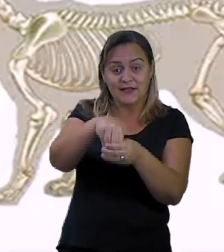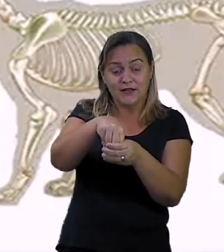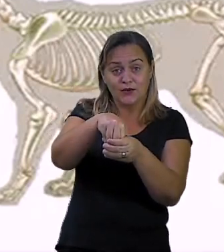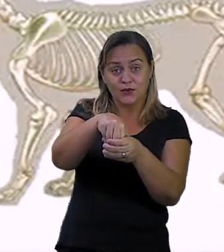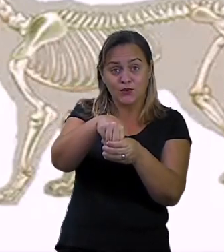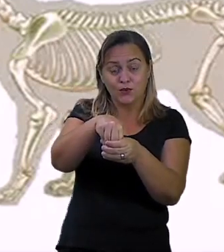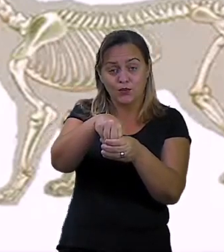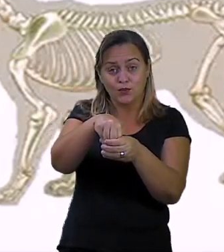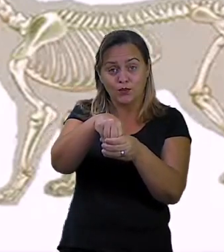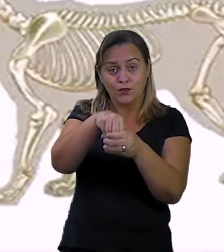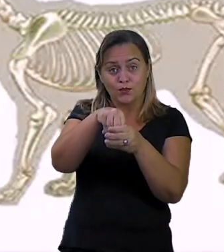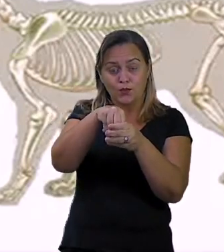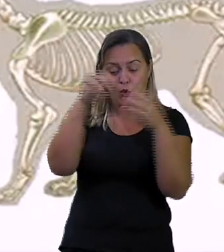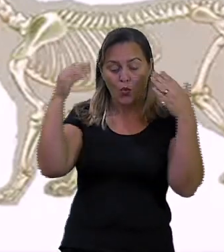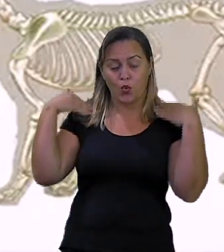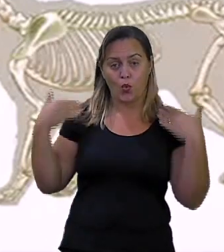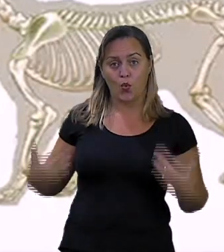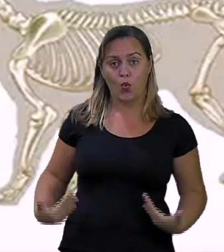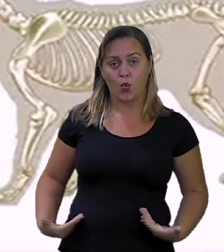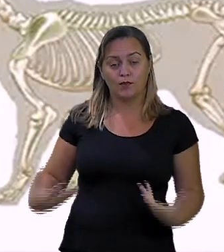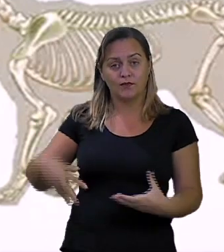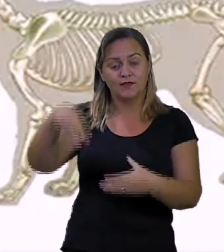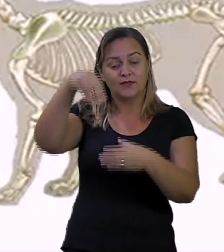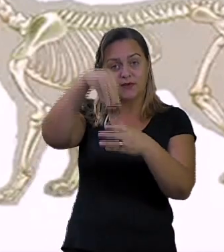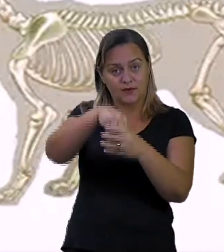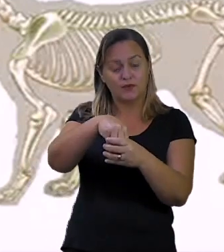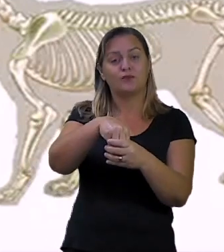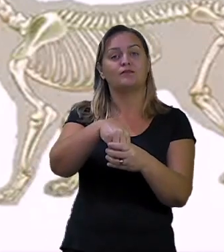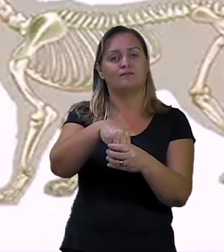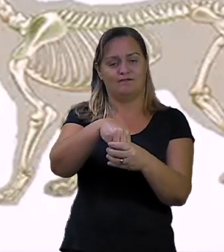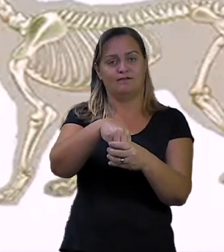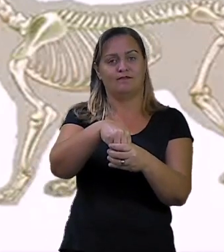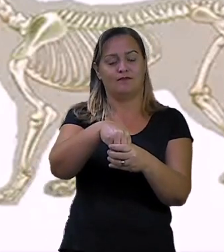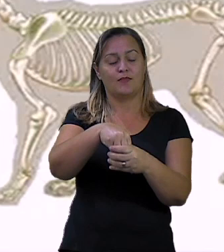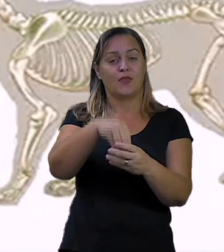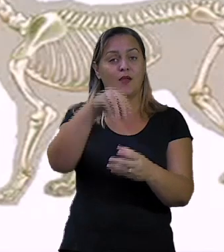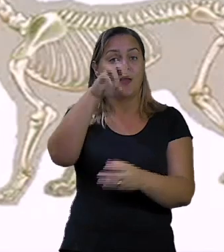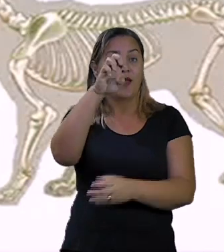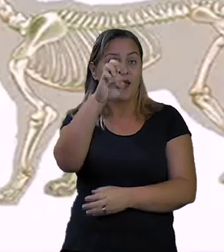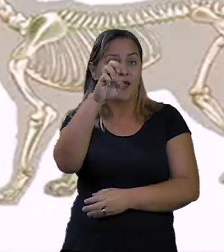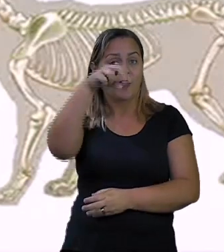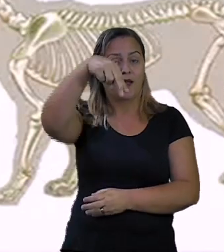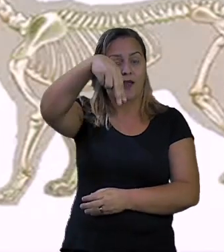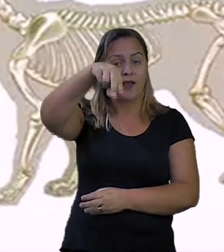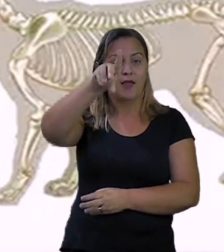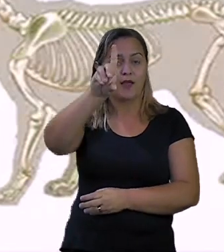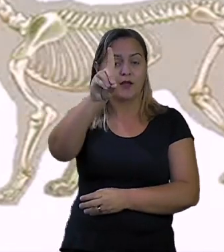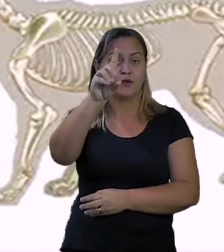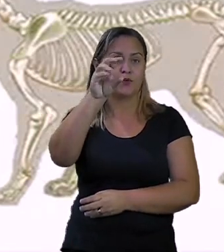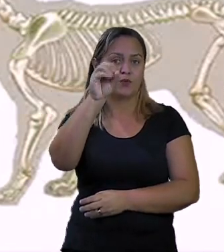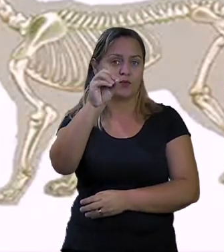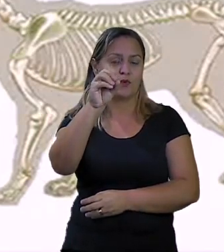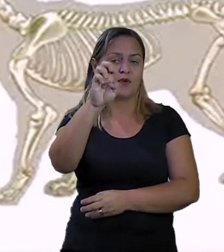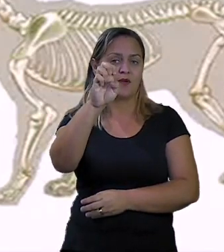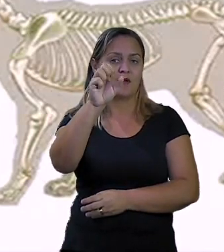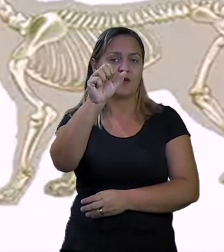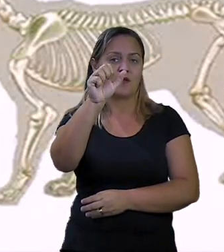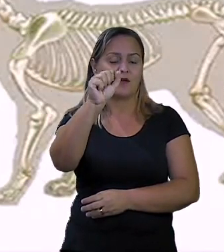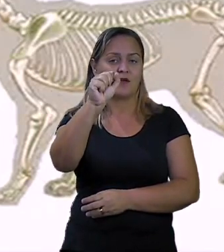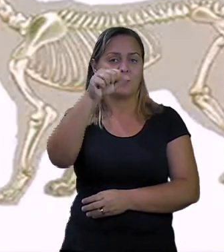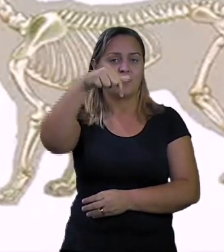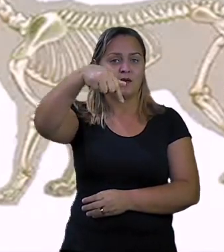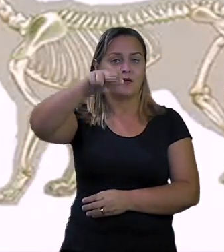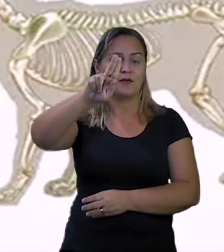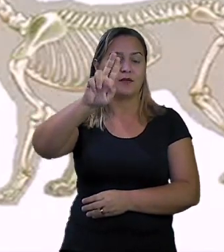eles possuem um esqueleto interno vendo esqueleto E aí